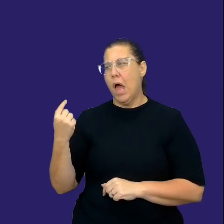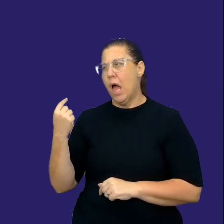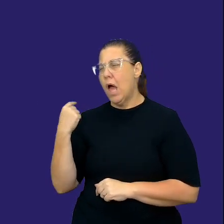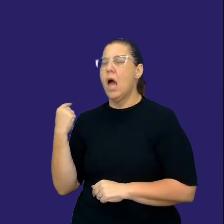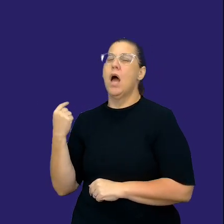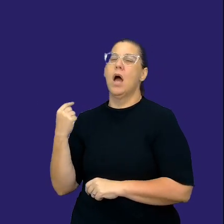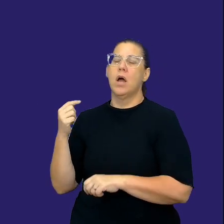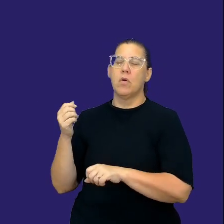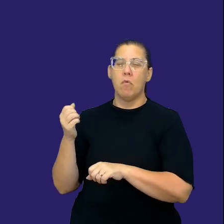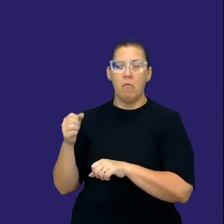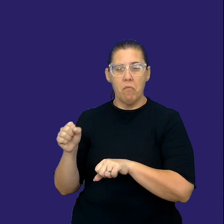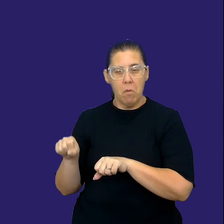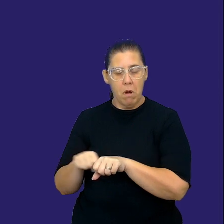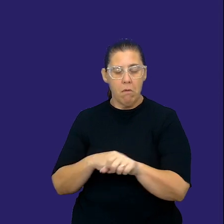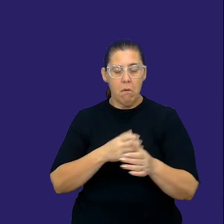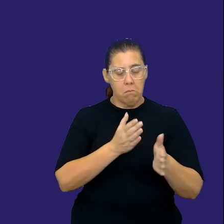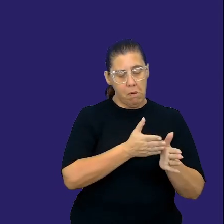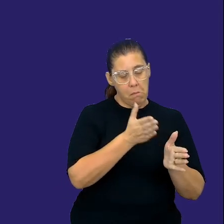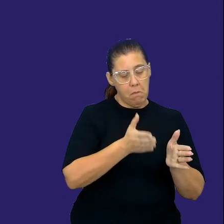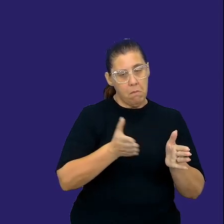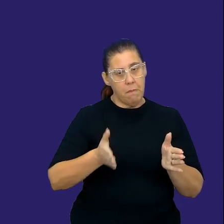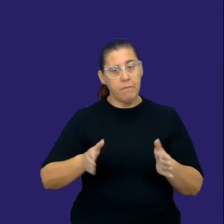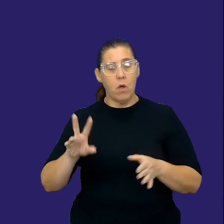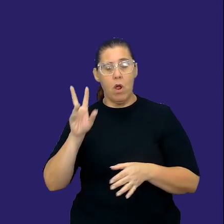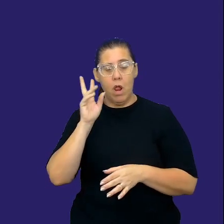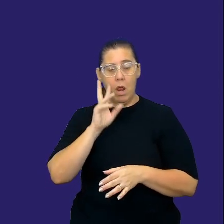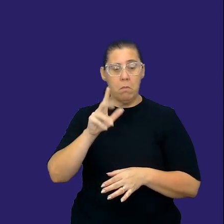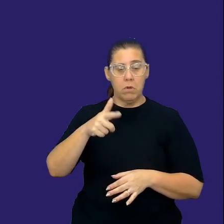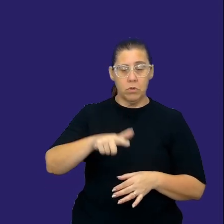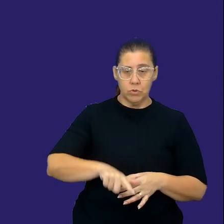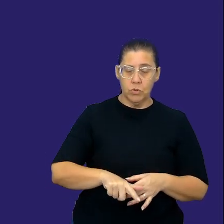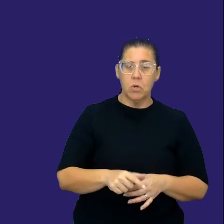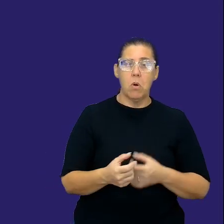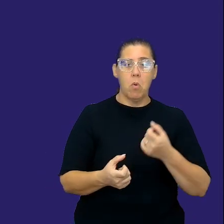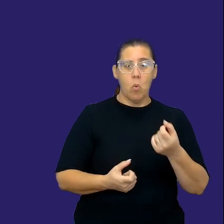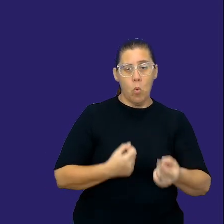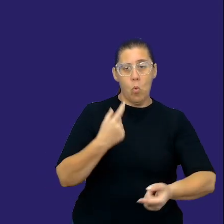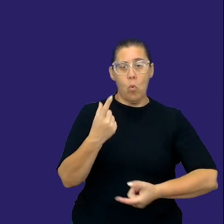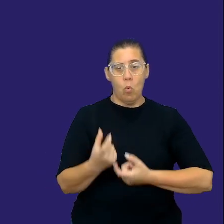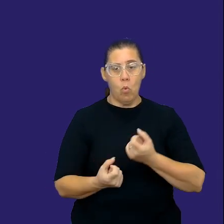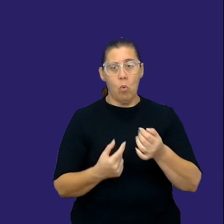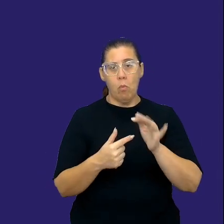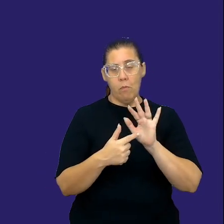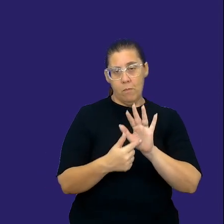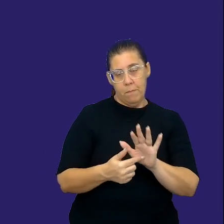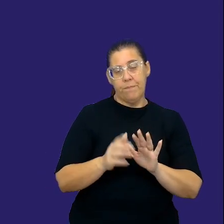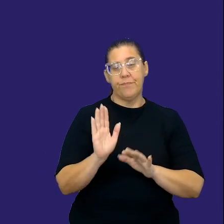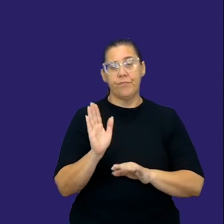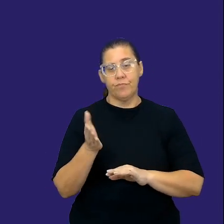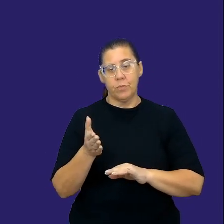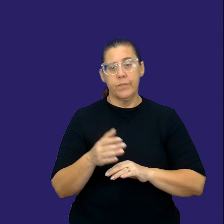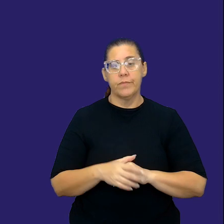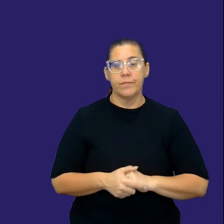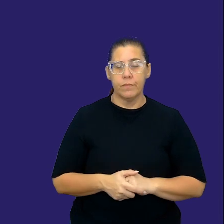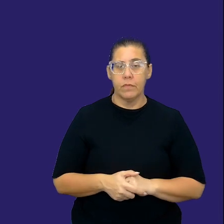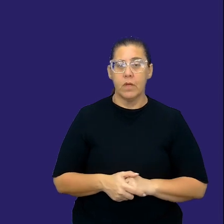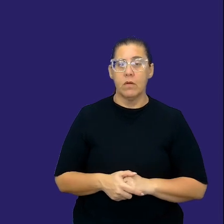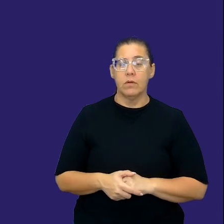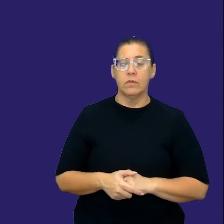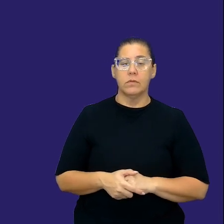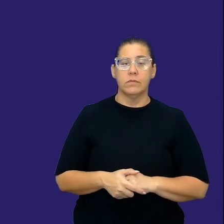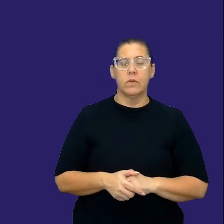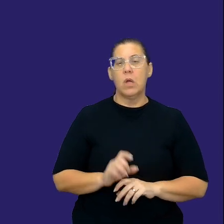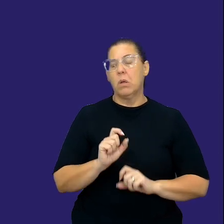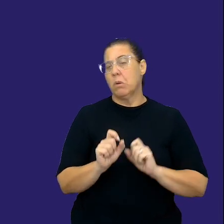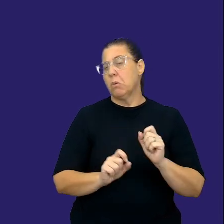na formação de etapa, e aqui a gente está revisitando novamente, mostrei alguns exercícios aí para nós, alguns itens desse